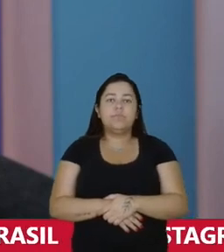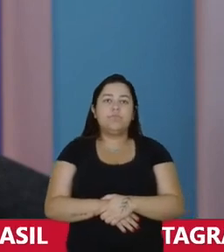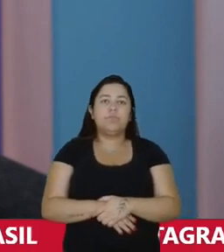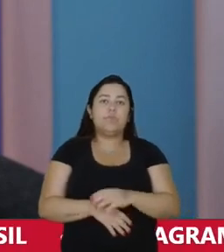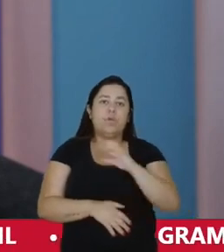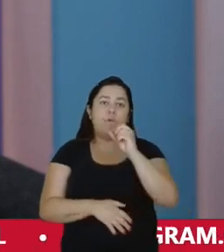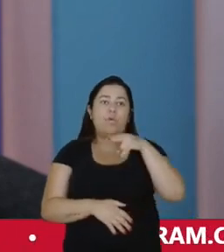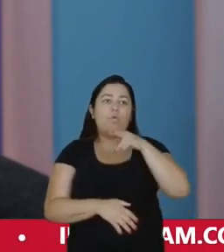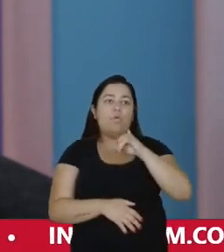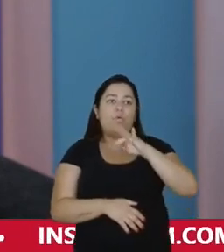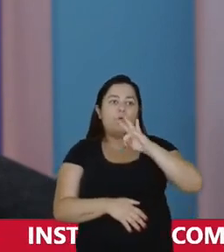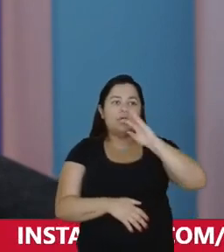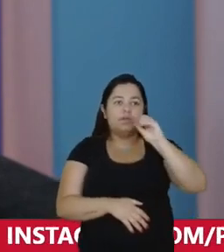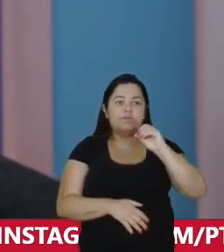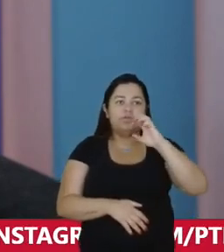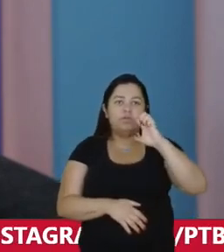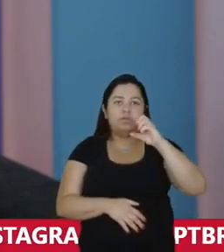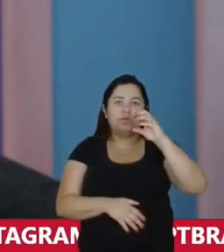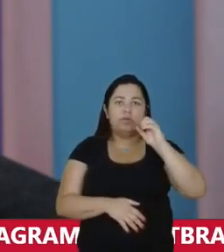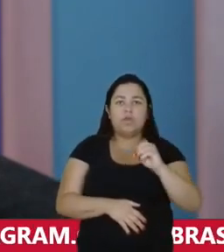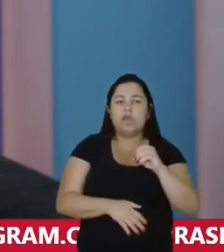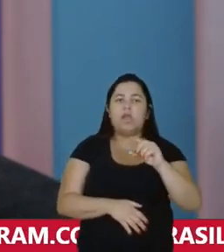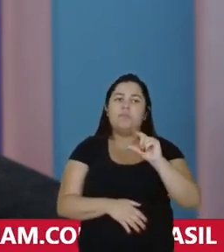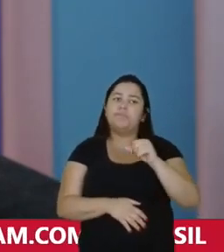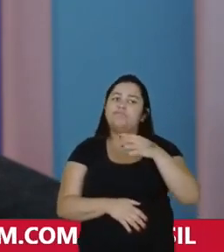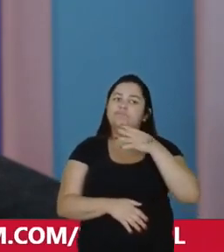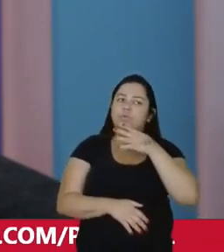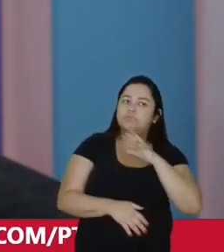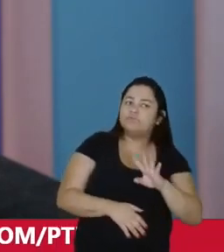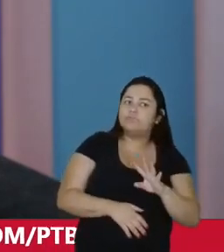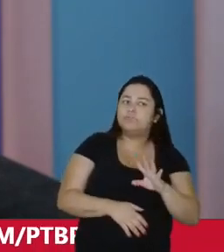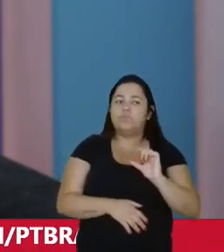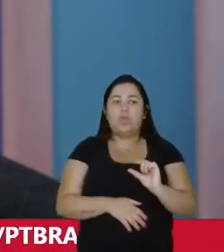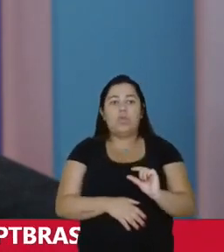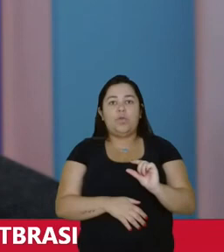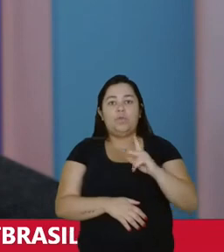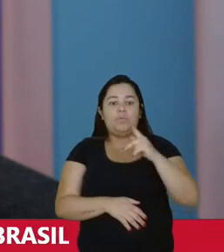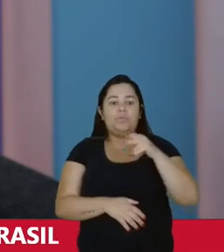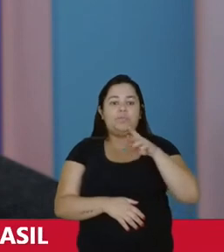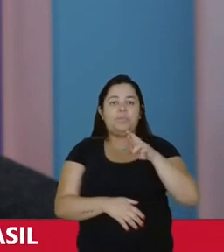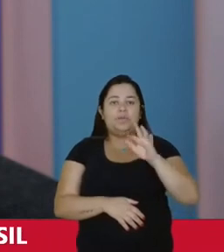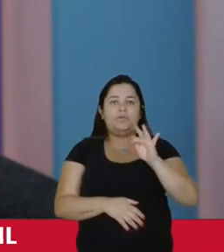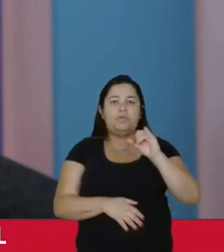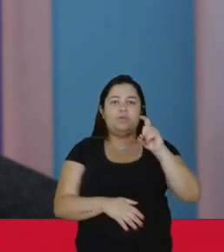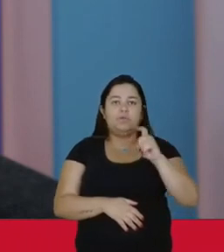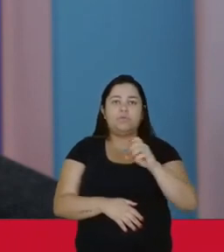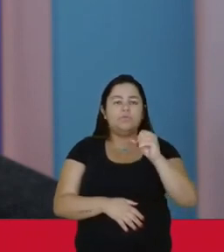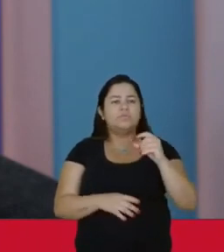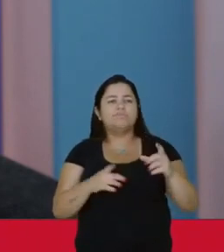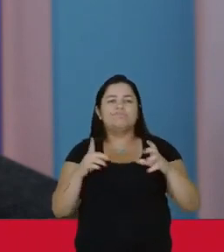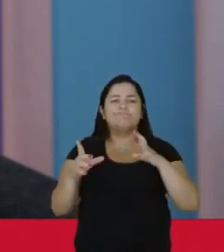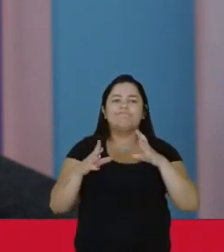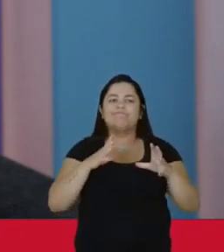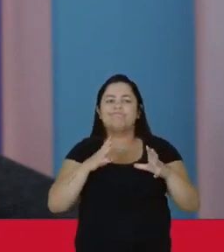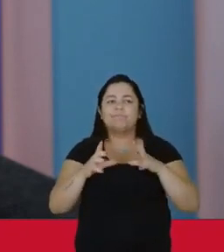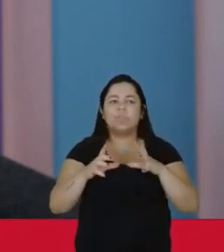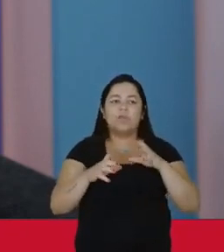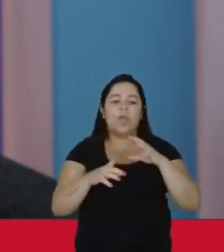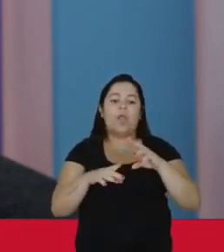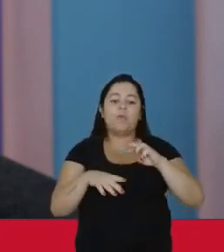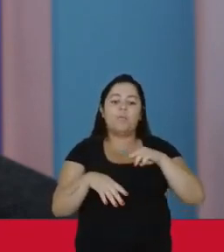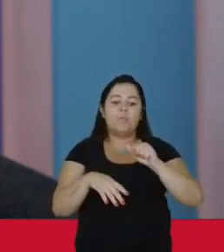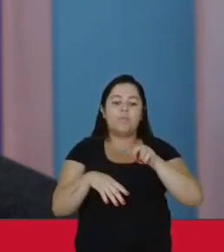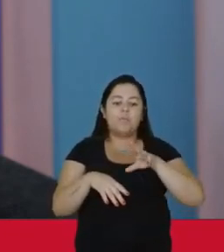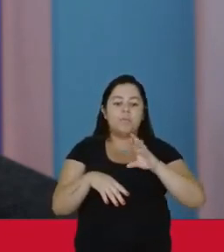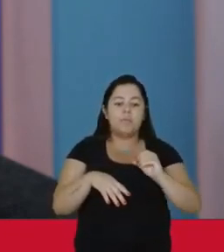do ecossocialismo ainda é pouco conhecido. Por conta do prefixo eco, muitos confundem com o mero